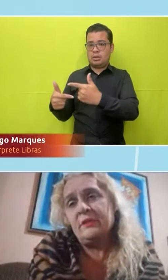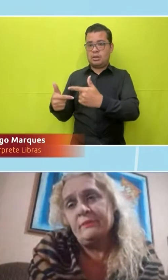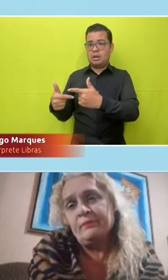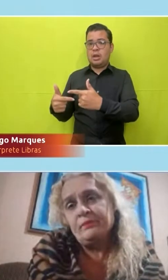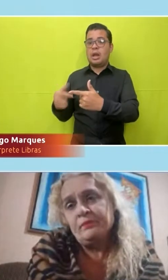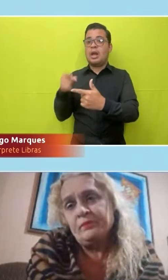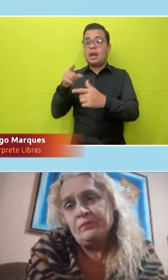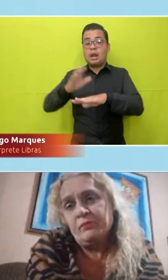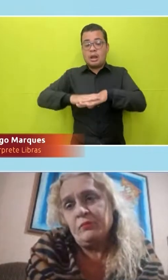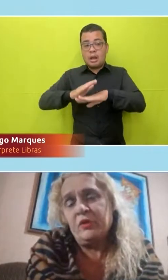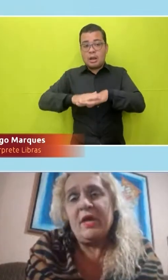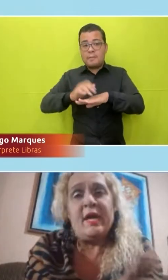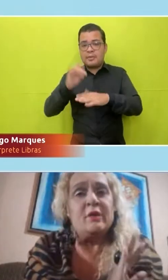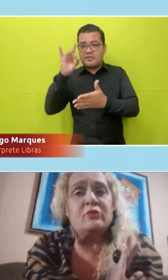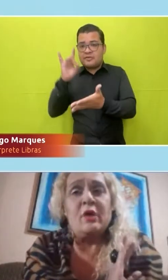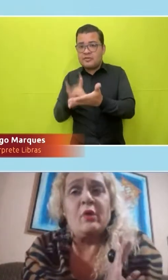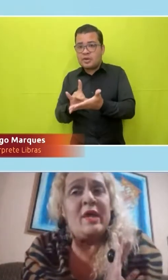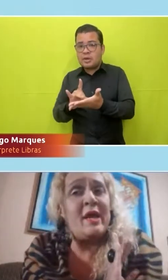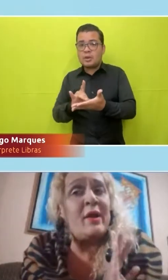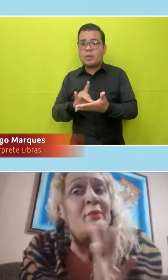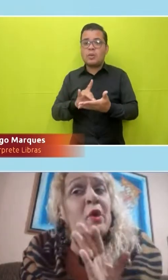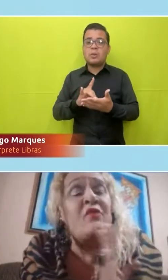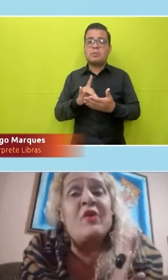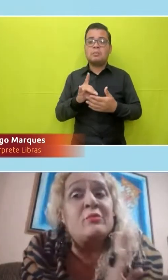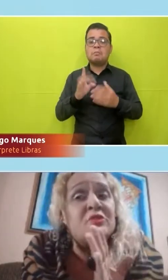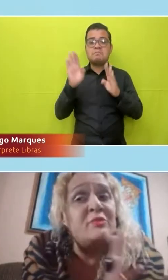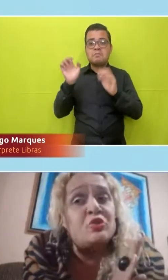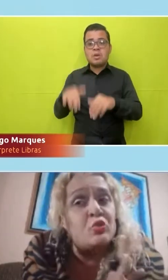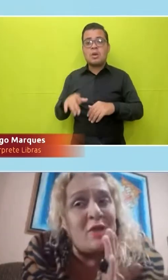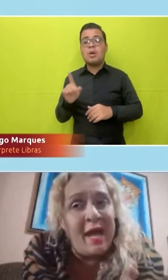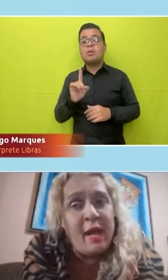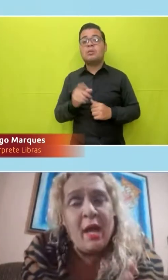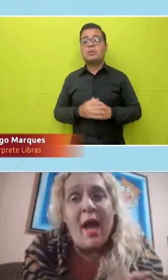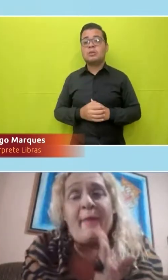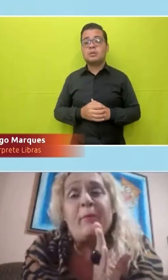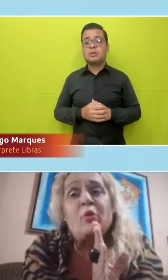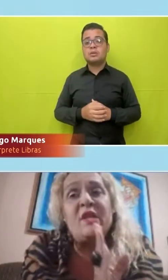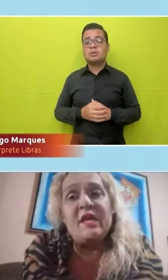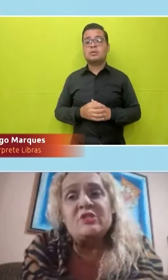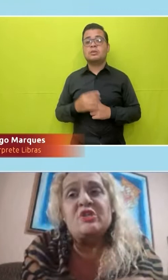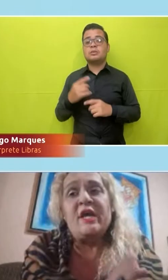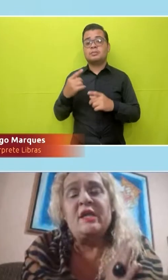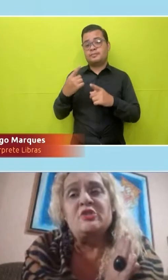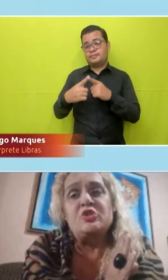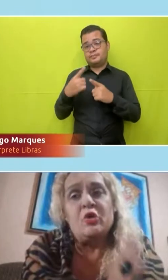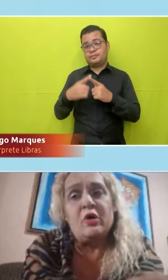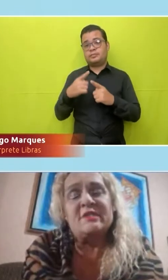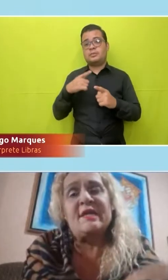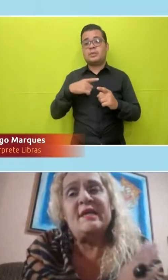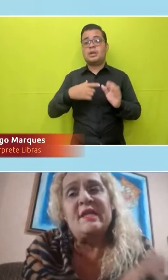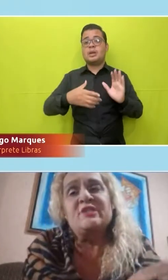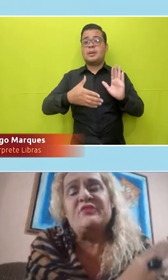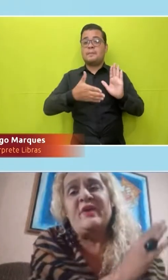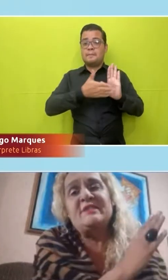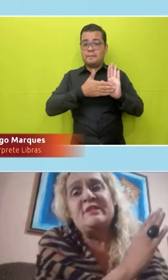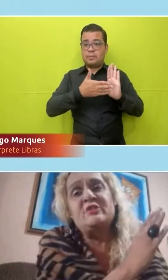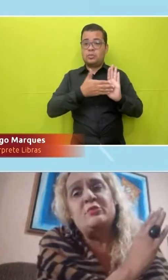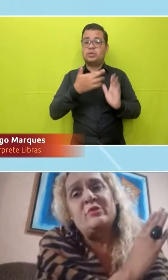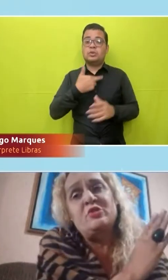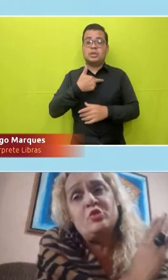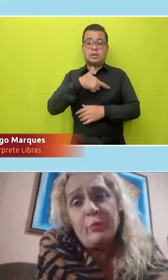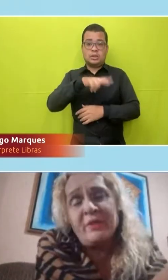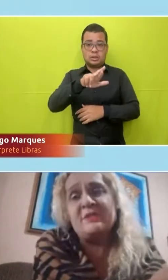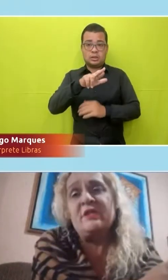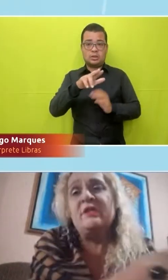esquina? Porque Beth, eu não vamos misturar a política religiosa que a igreja faz, que é